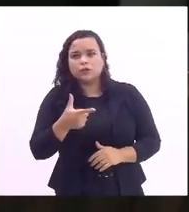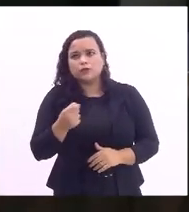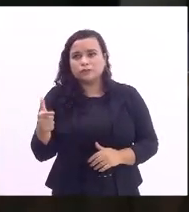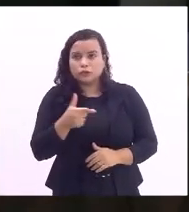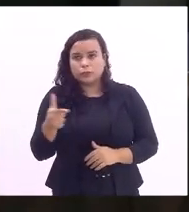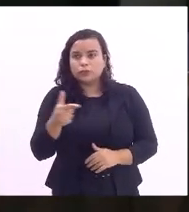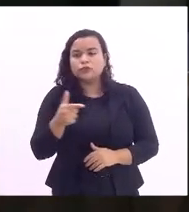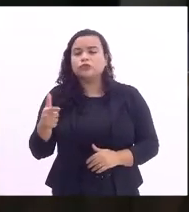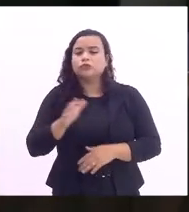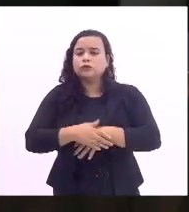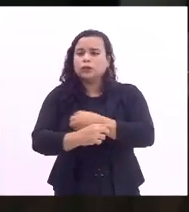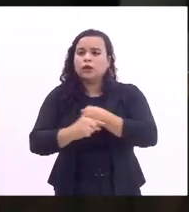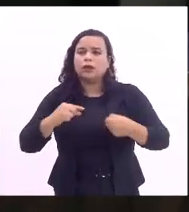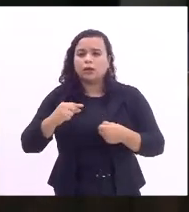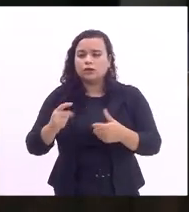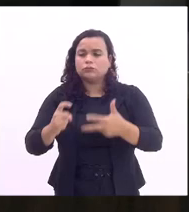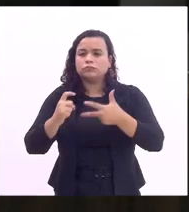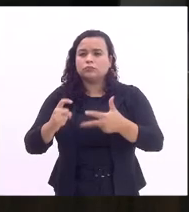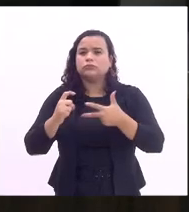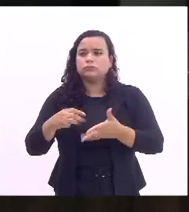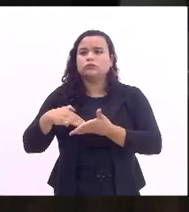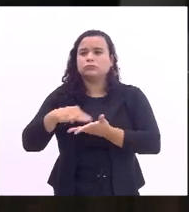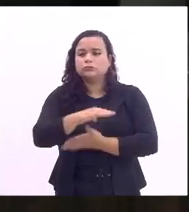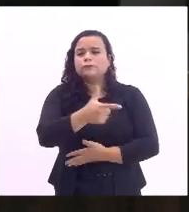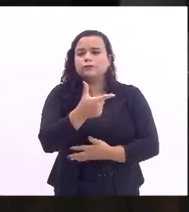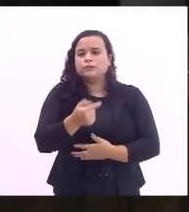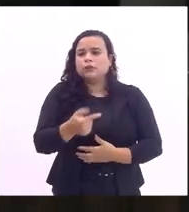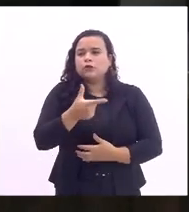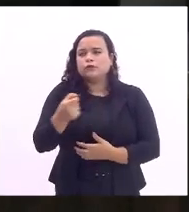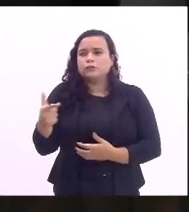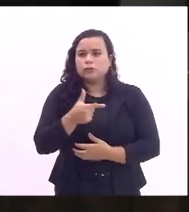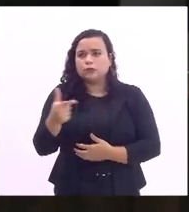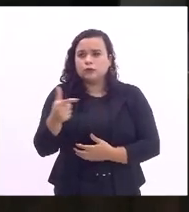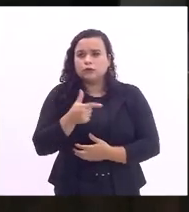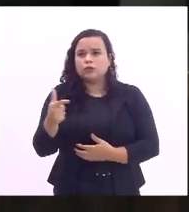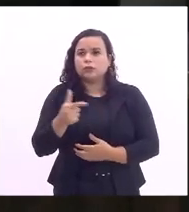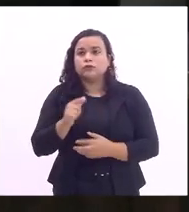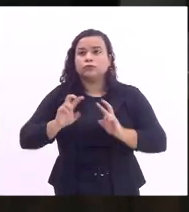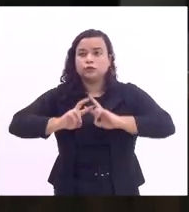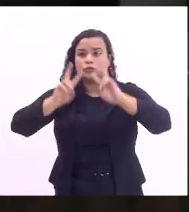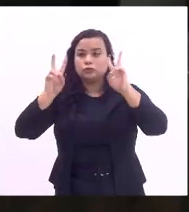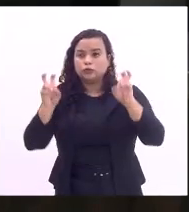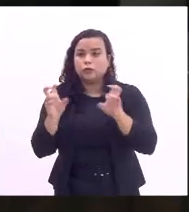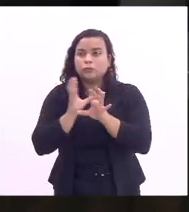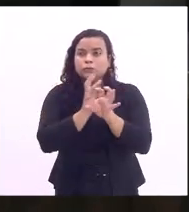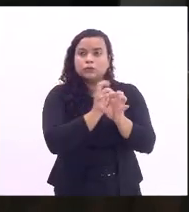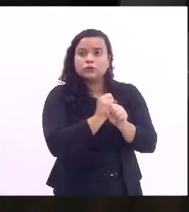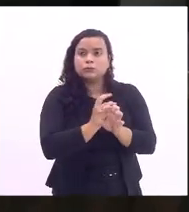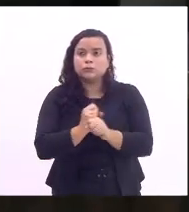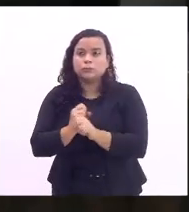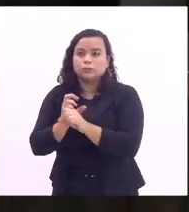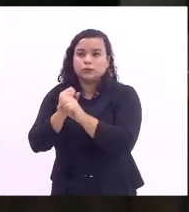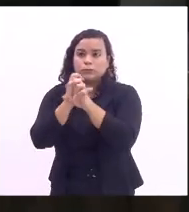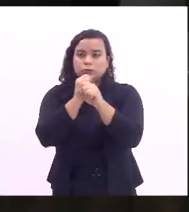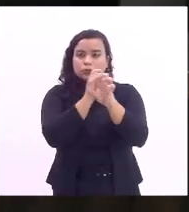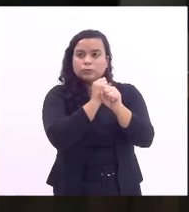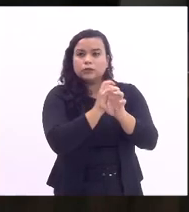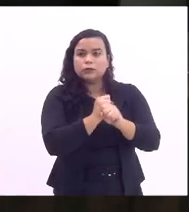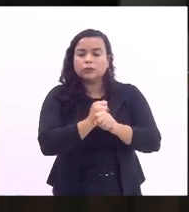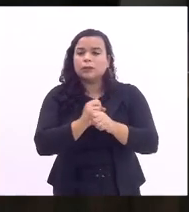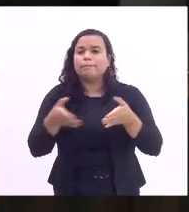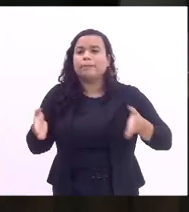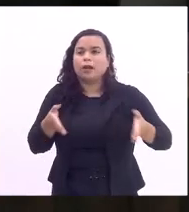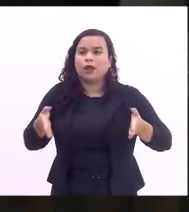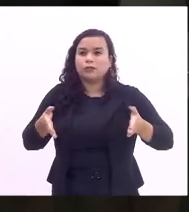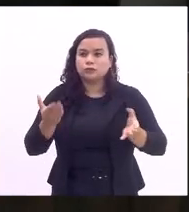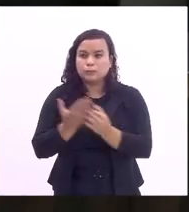22, de autoria do Poder Executivo, mensagem 27 de 22, que dispõe sobre a contagem de dias úteis dos prazos processuais